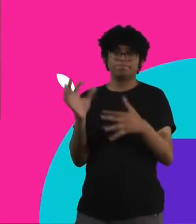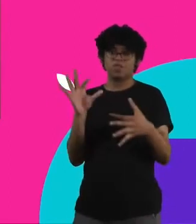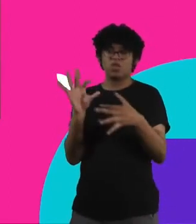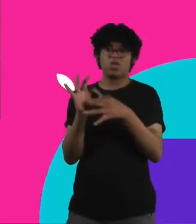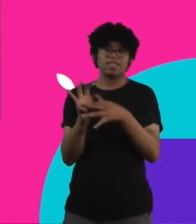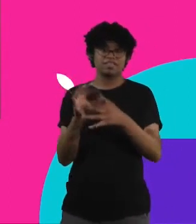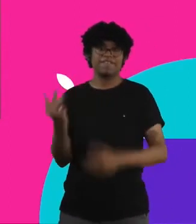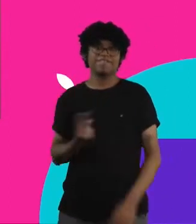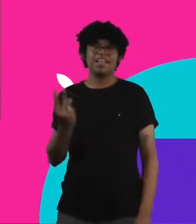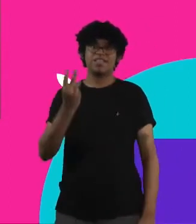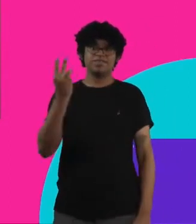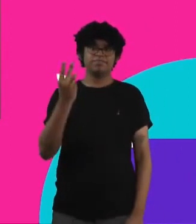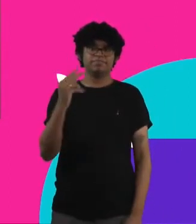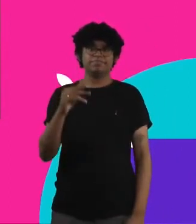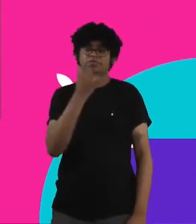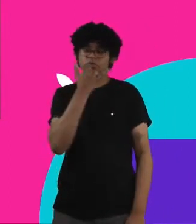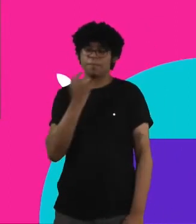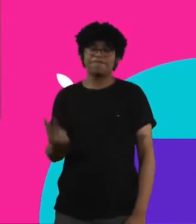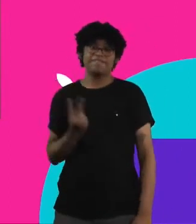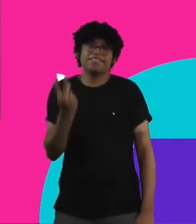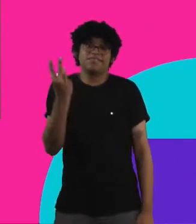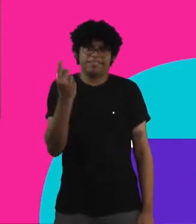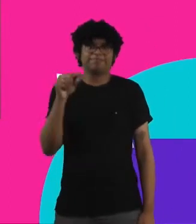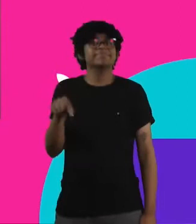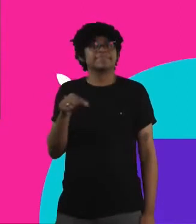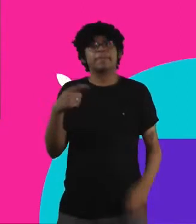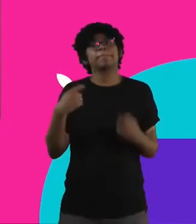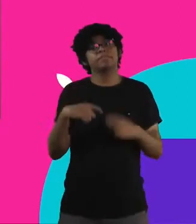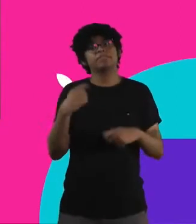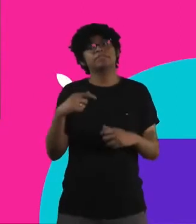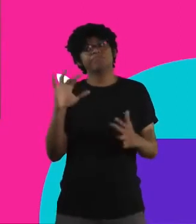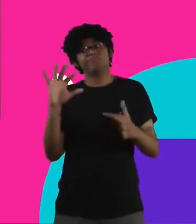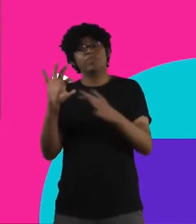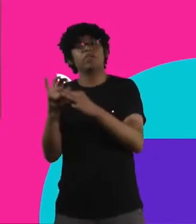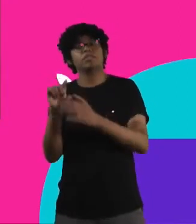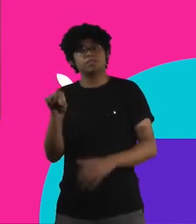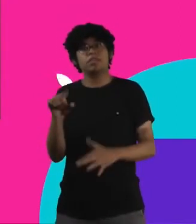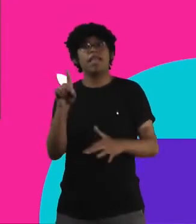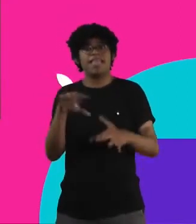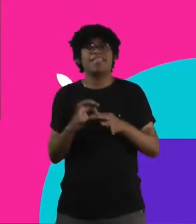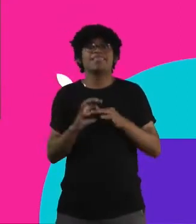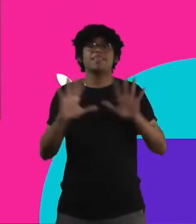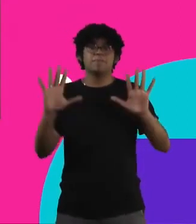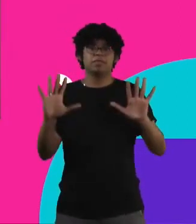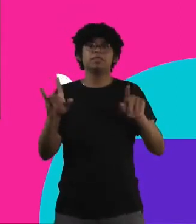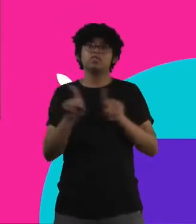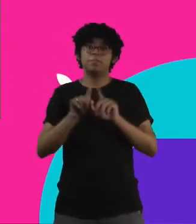conectado aos valores que você acredita para participar de alguma coisa. Isso tem tudo a ver com liberdade e também